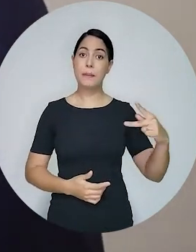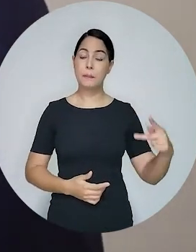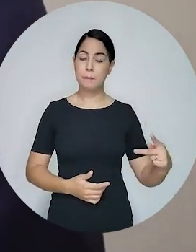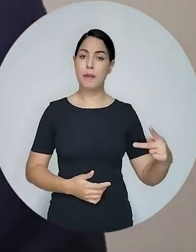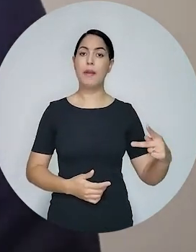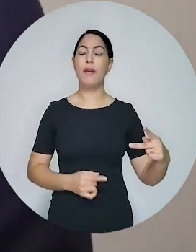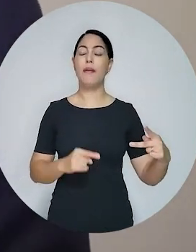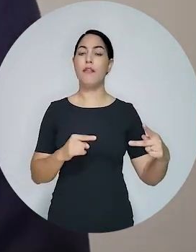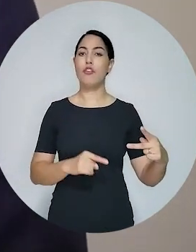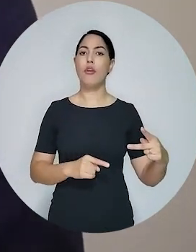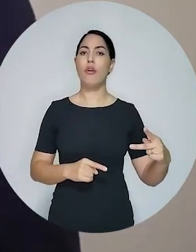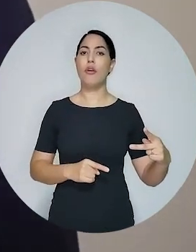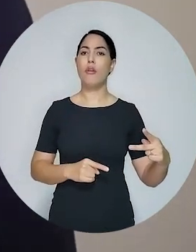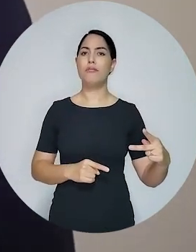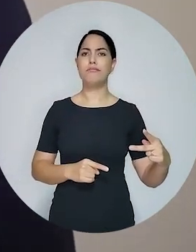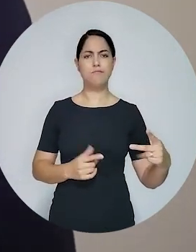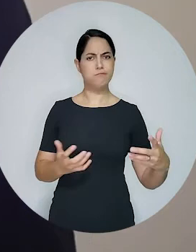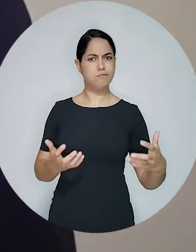Público ávido